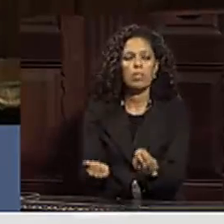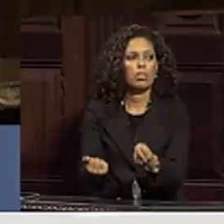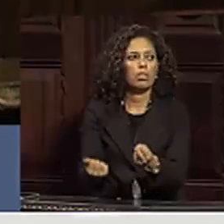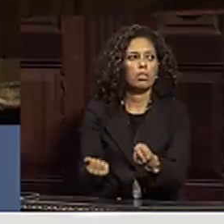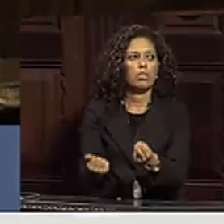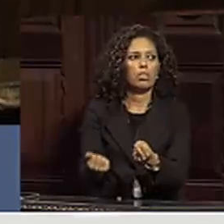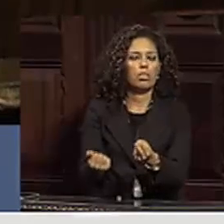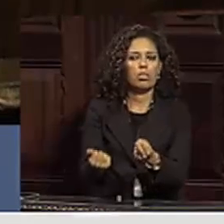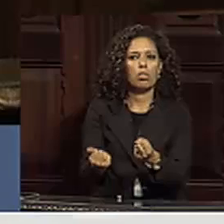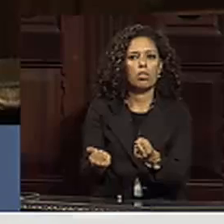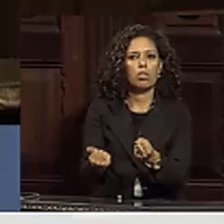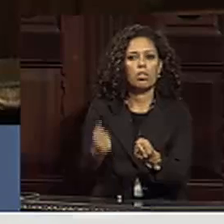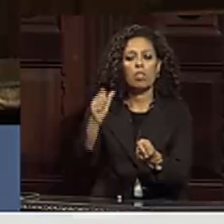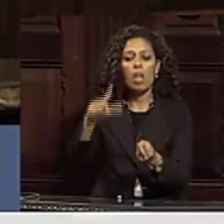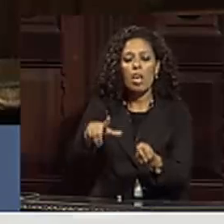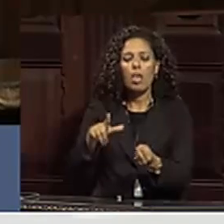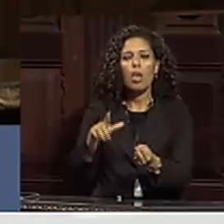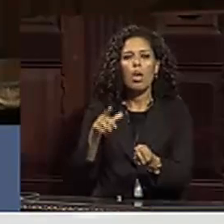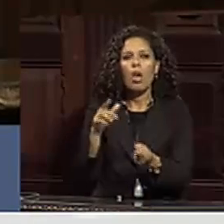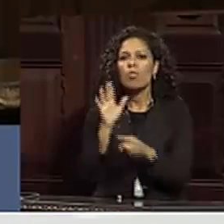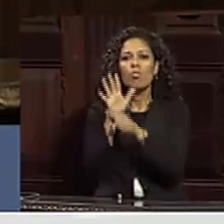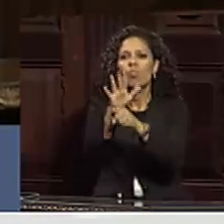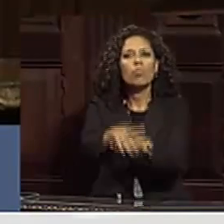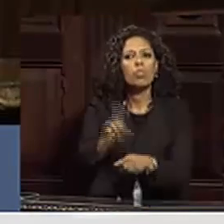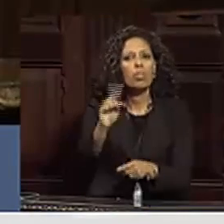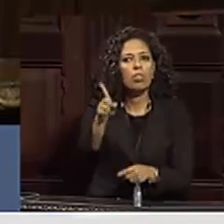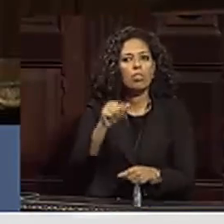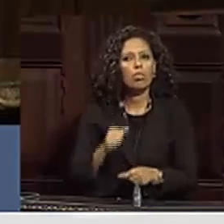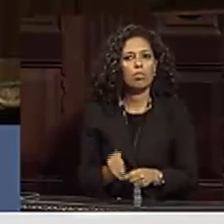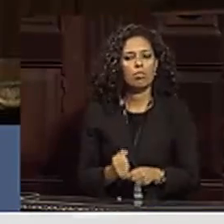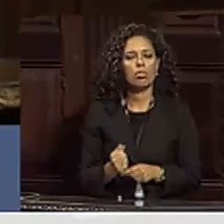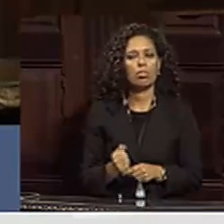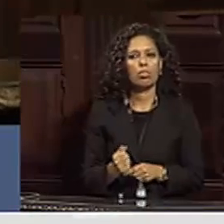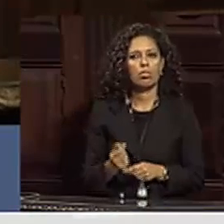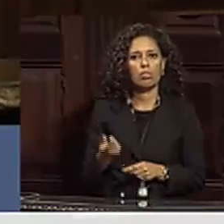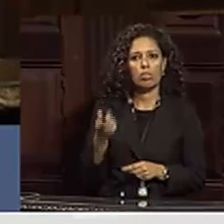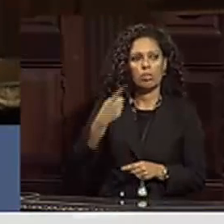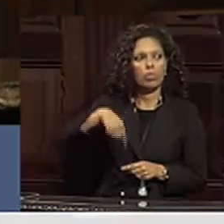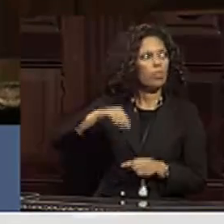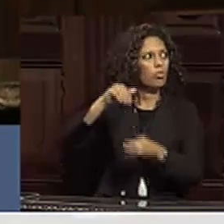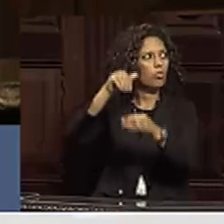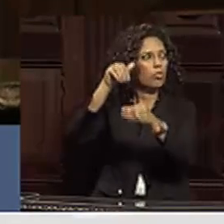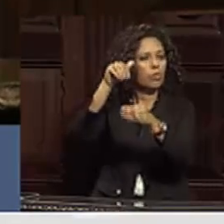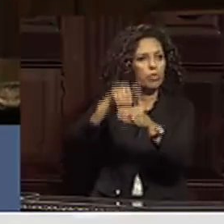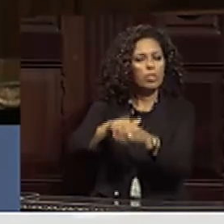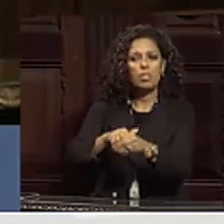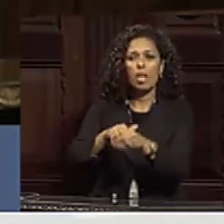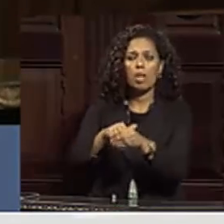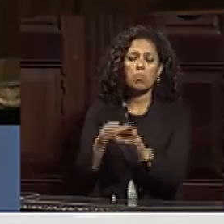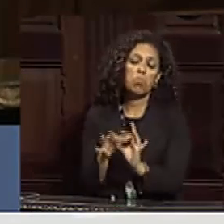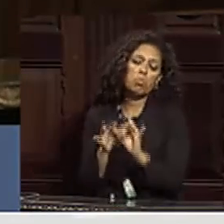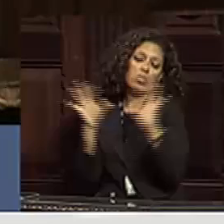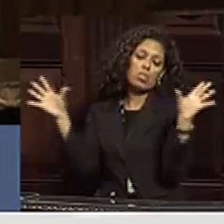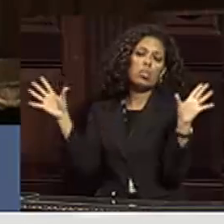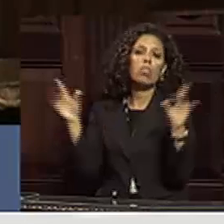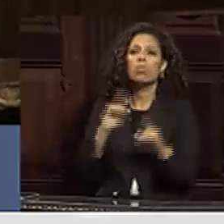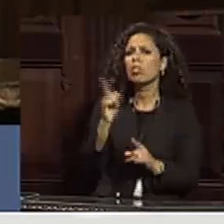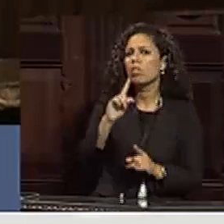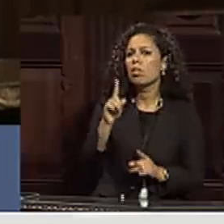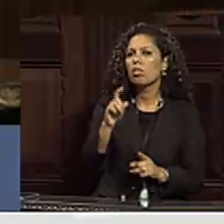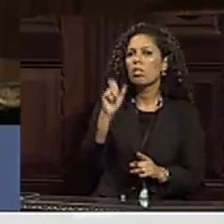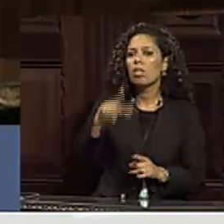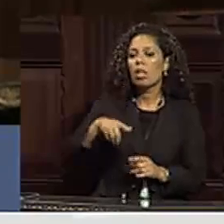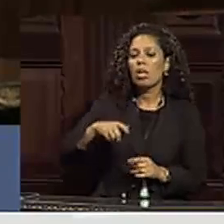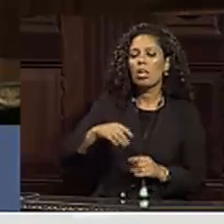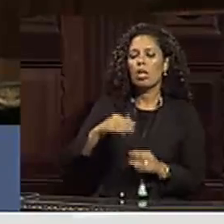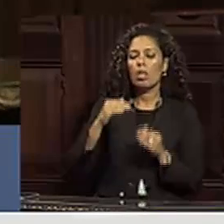é só uma questão de humanidade. Não é só uma questão de votar por votar. É uma questão